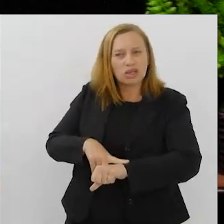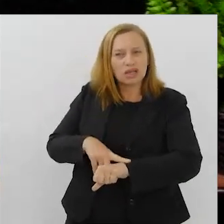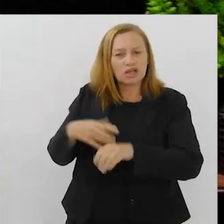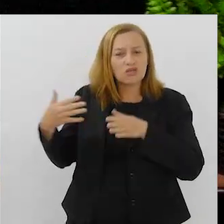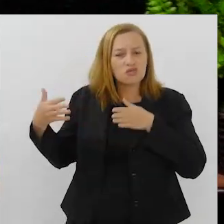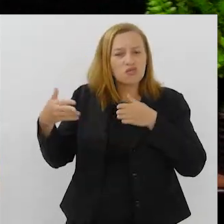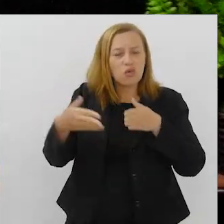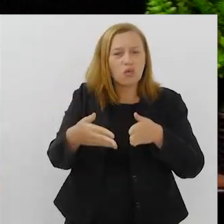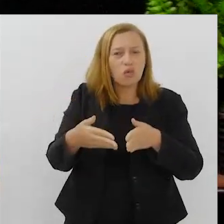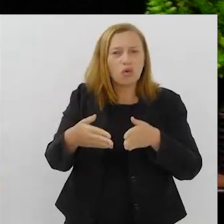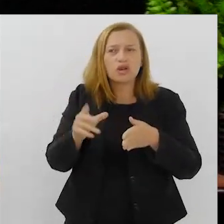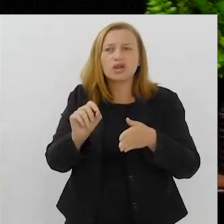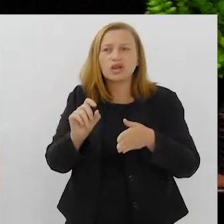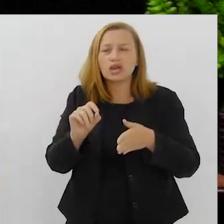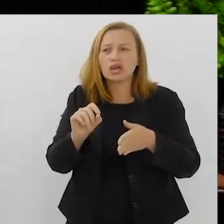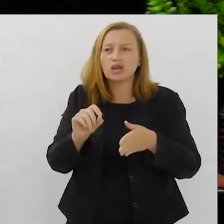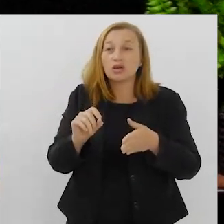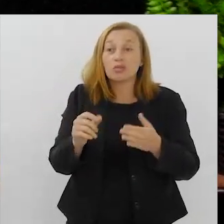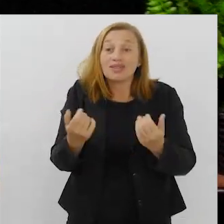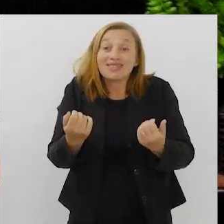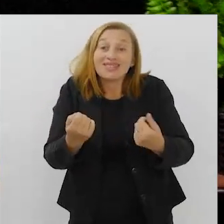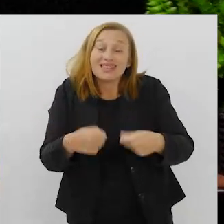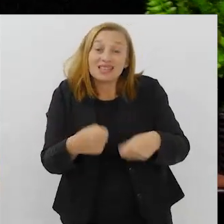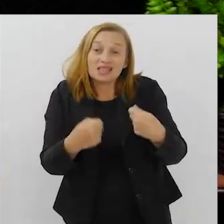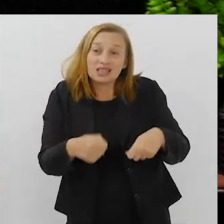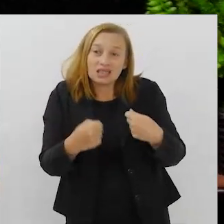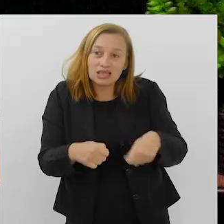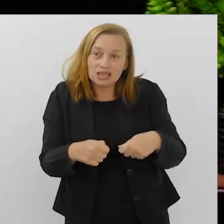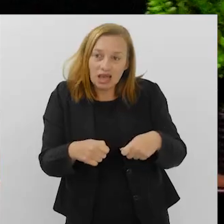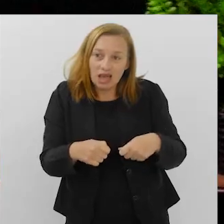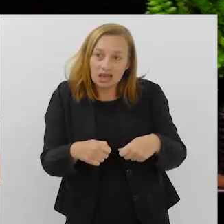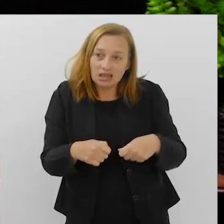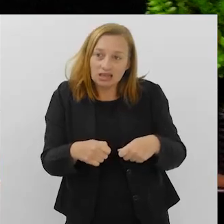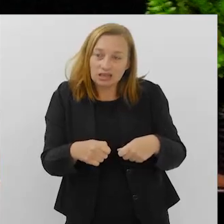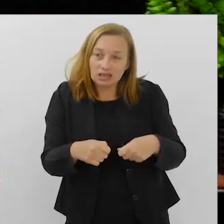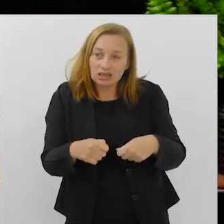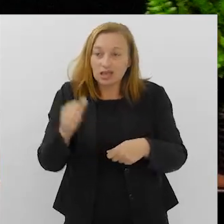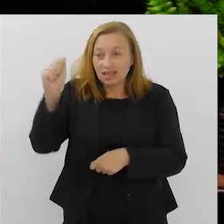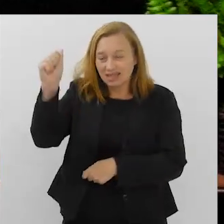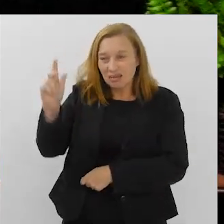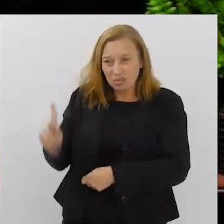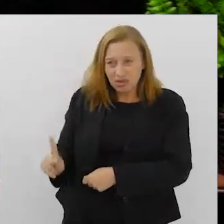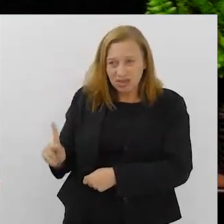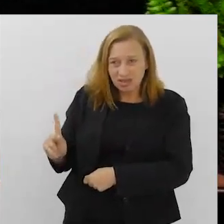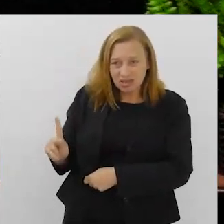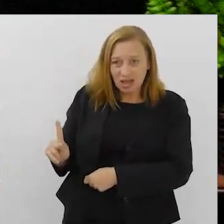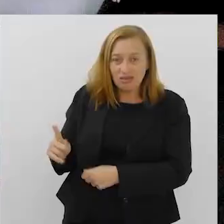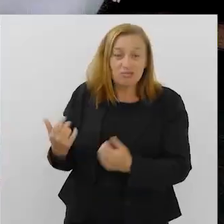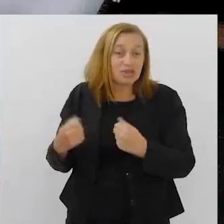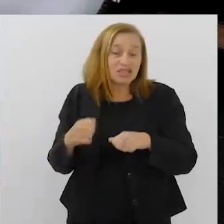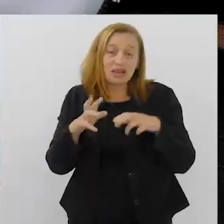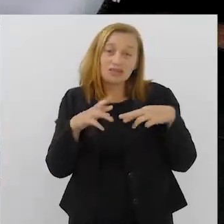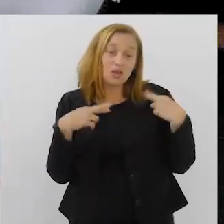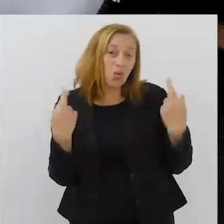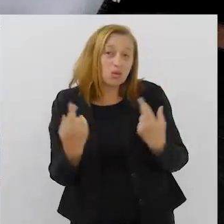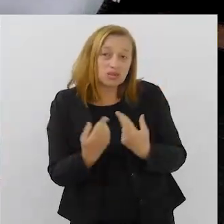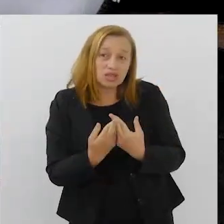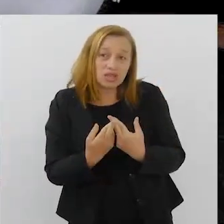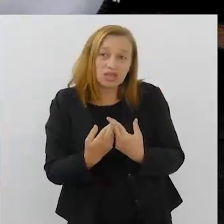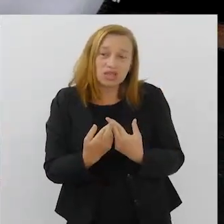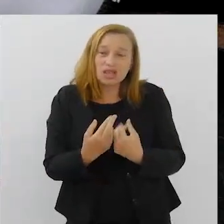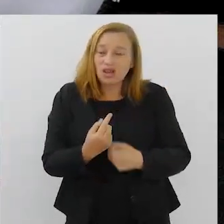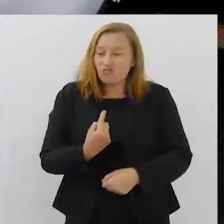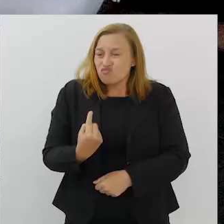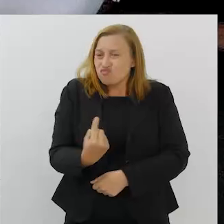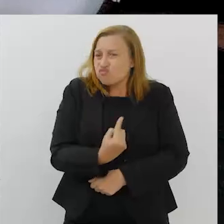momento ele surgiu como uma demanda mesmo do público que se aposentava e precisava se reunir, né?